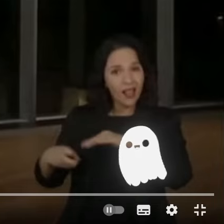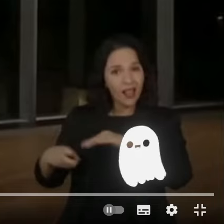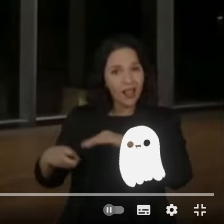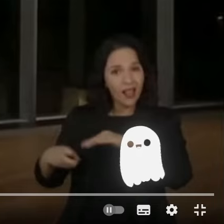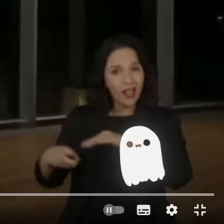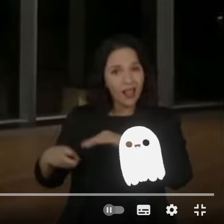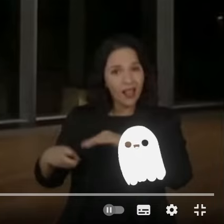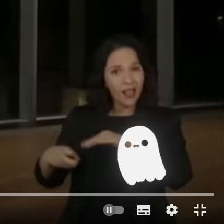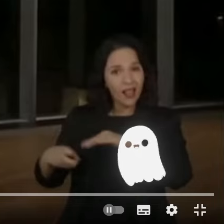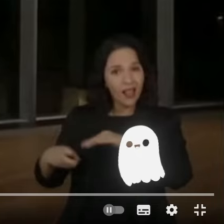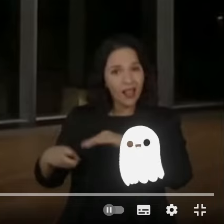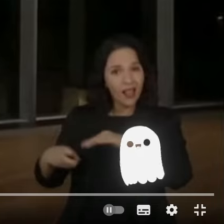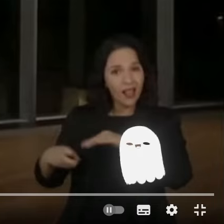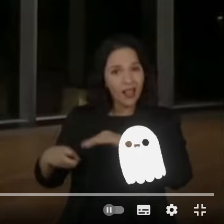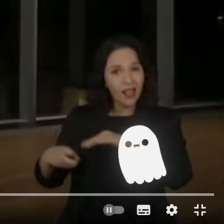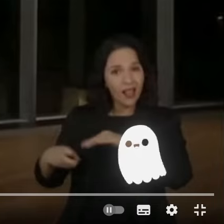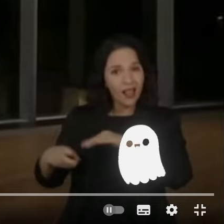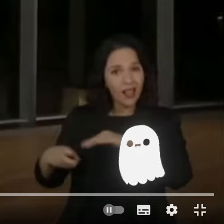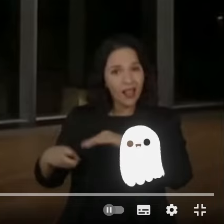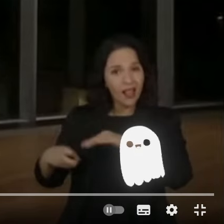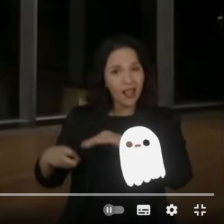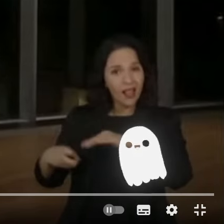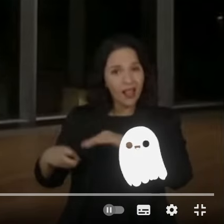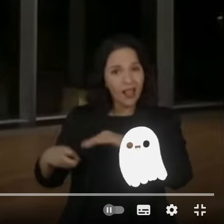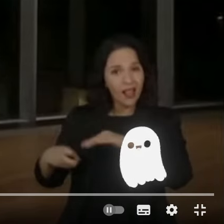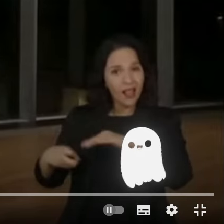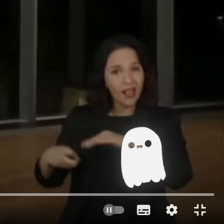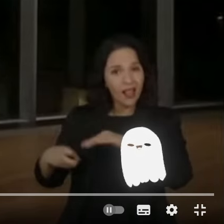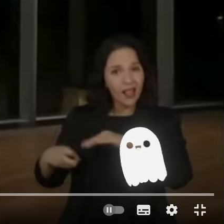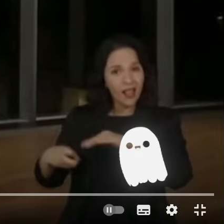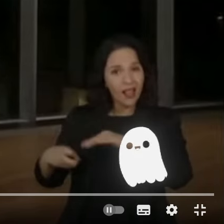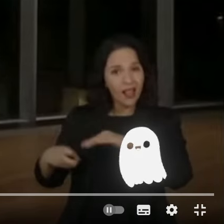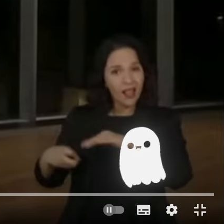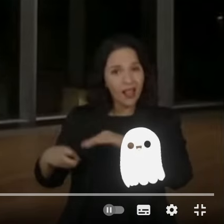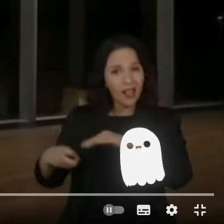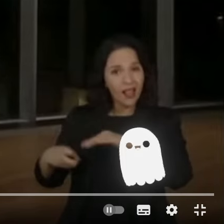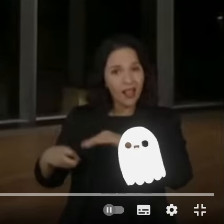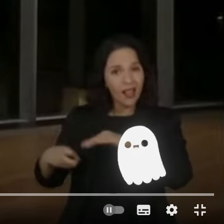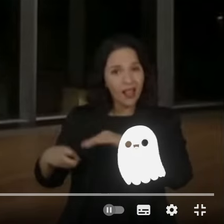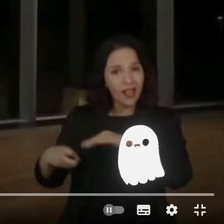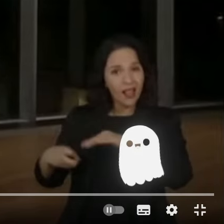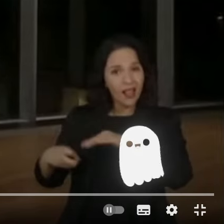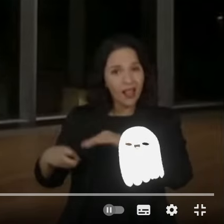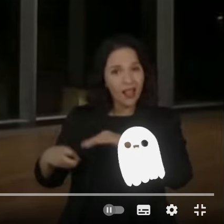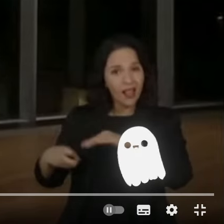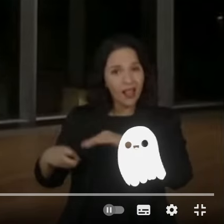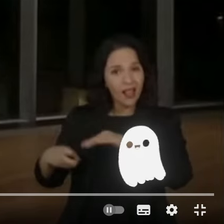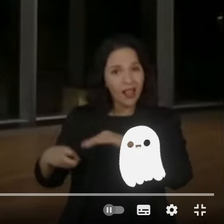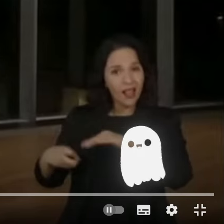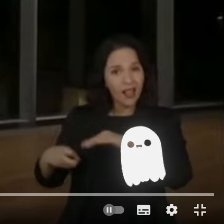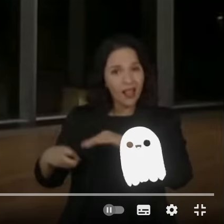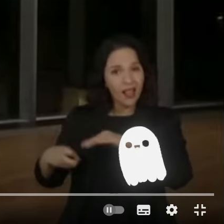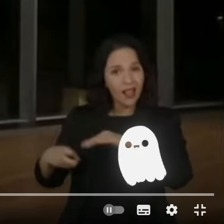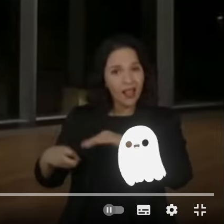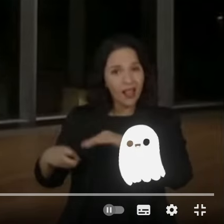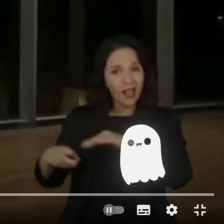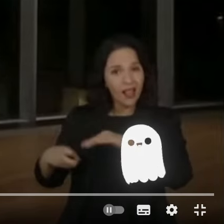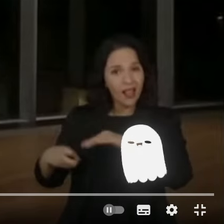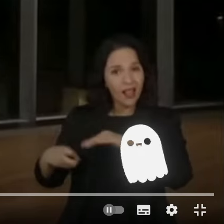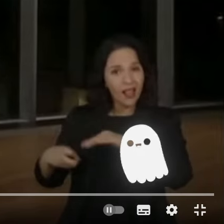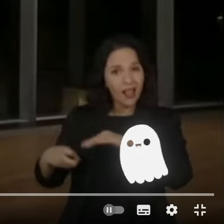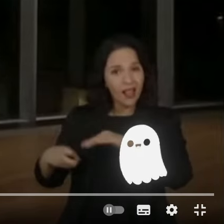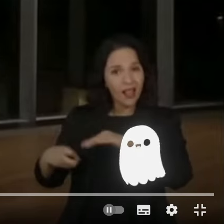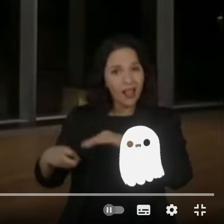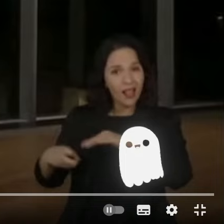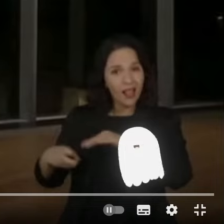Ai, a Ana aí era minha favorita, inclusive, tá? Eu gosto, eu amo ela até